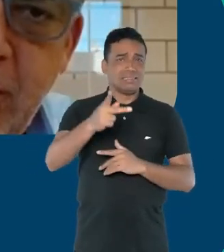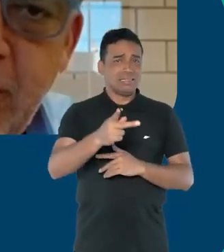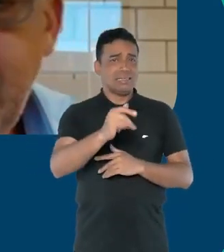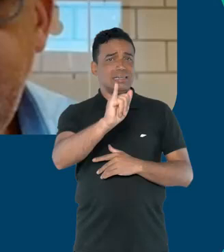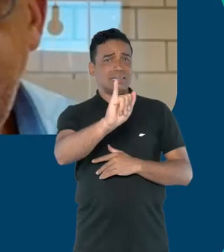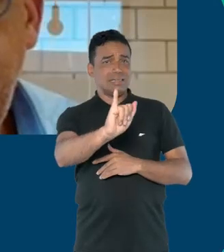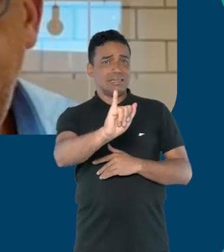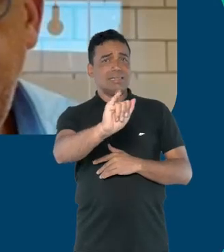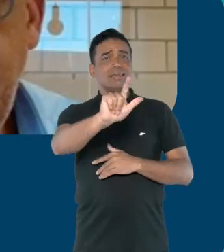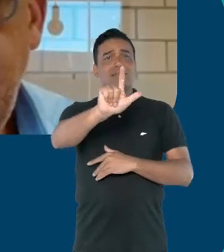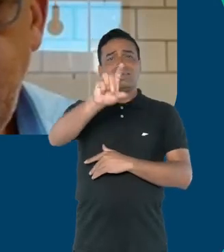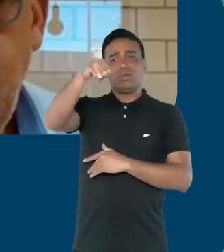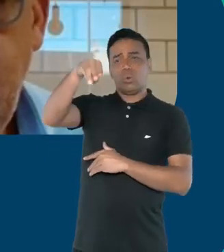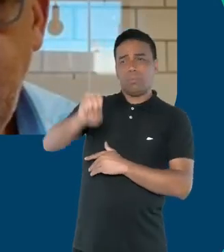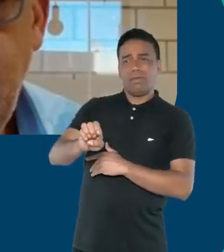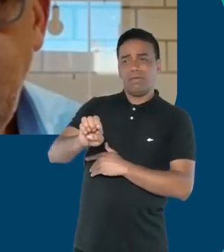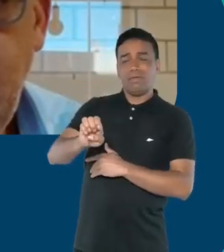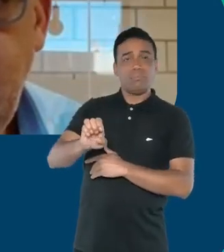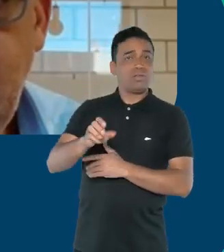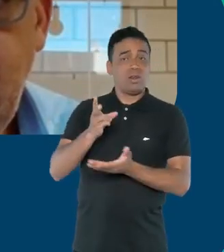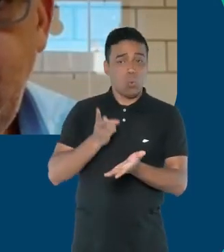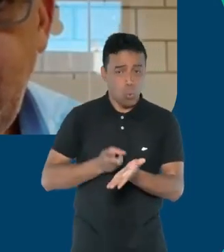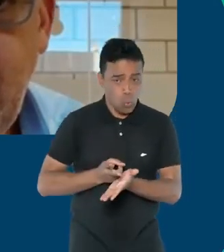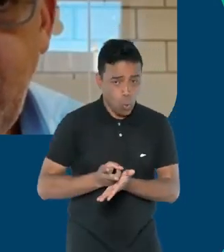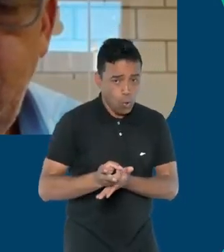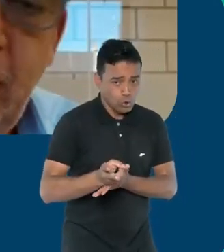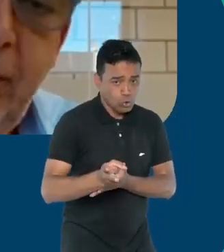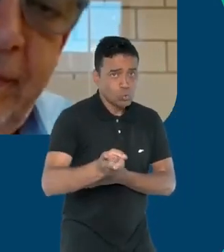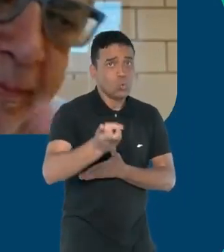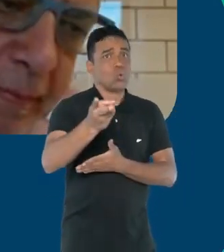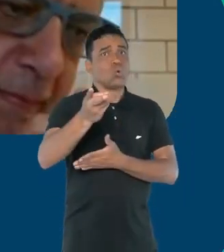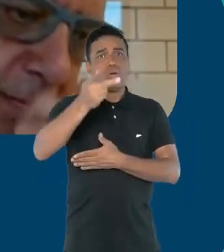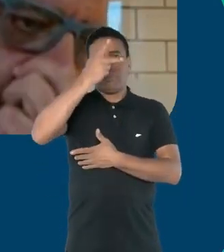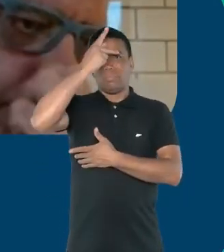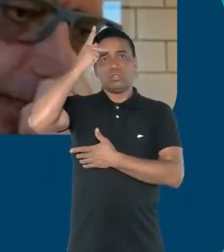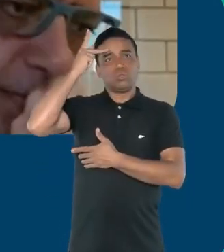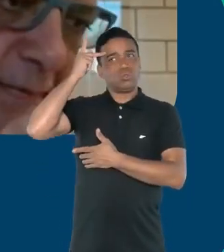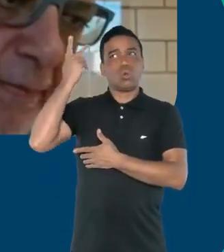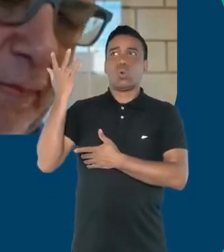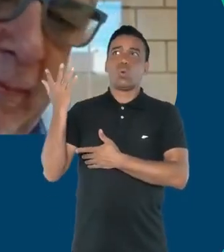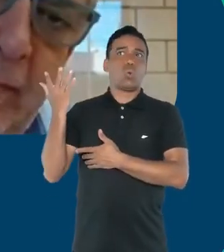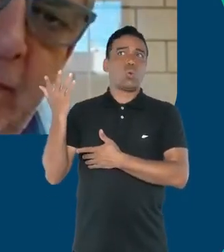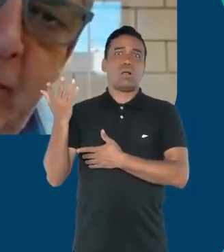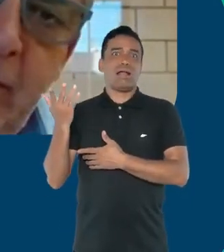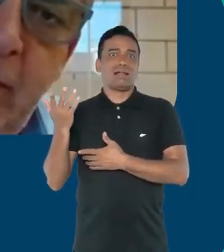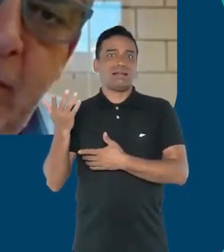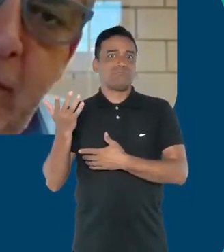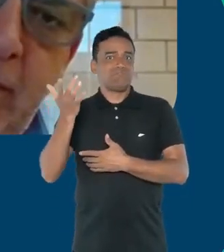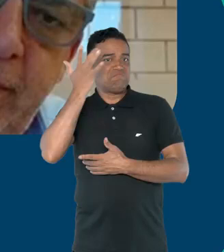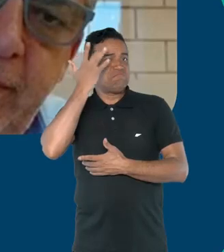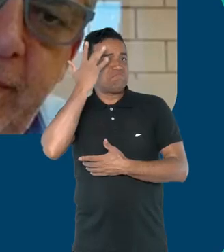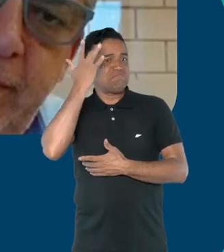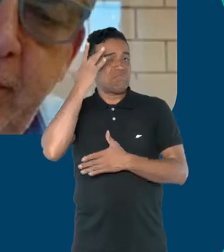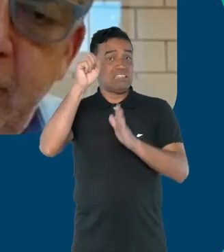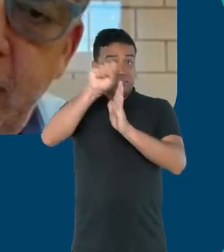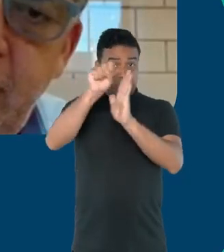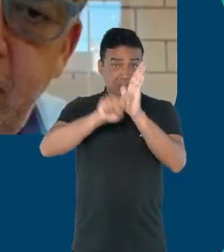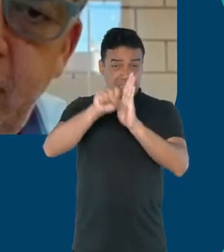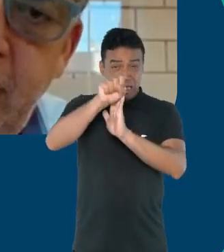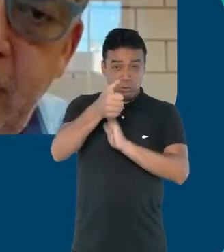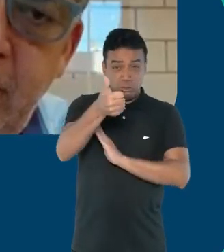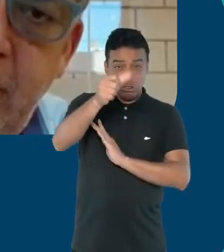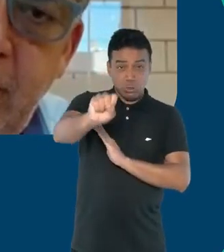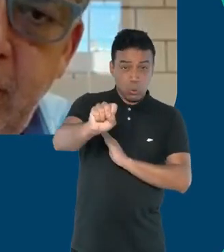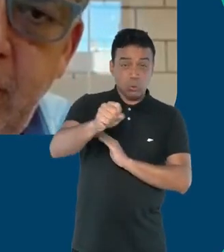se mantenha com esse olhar, né? Assim, um filósofo do século XVIII que parece dizer